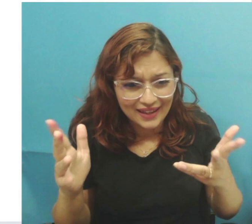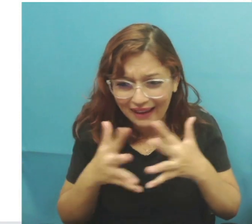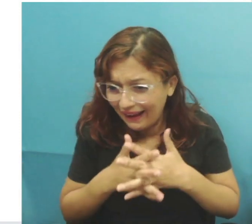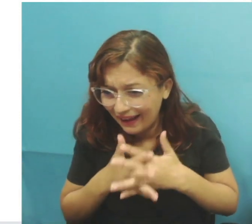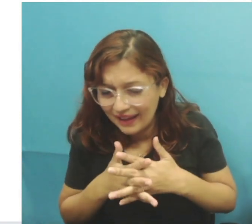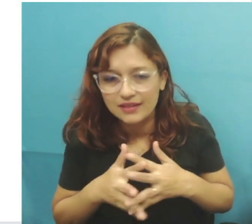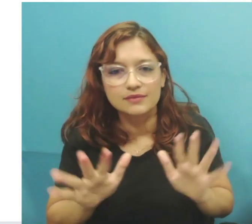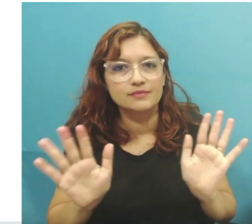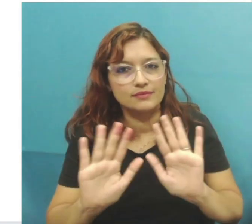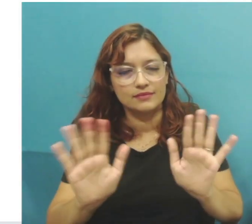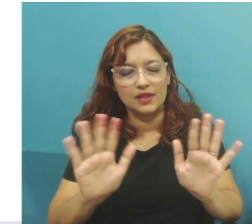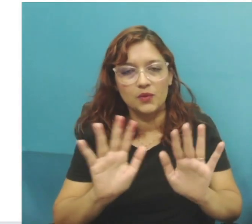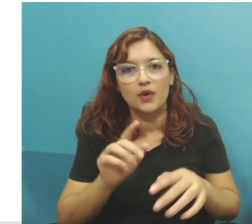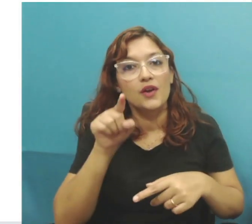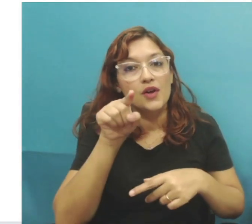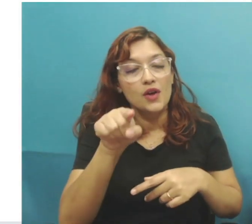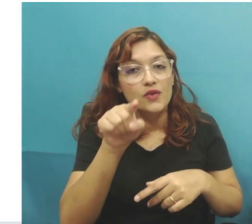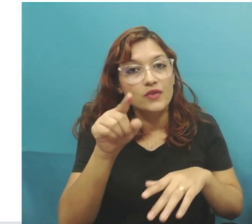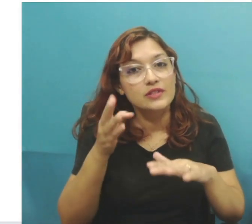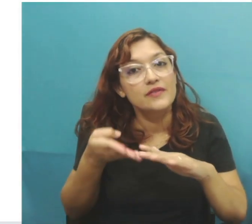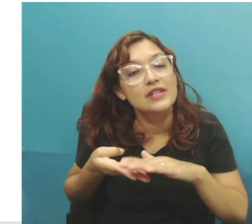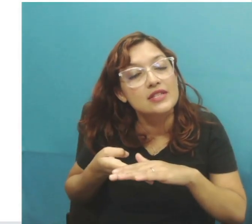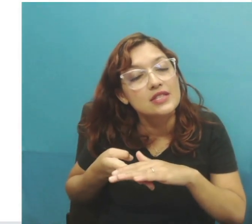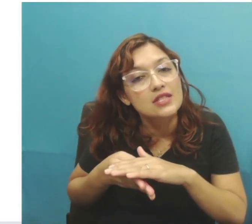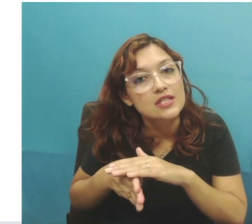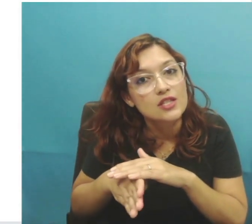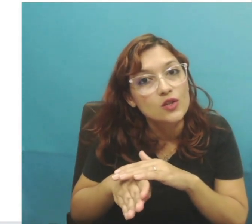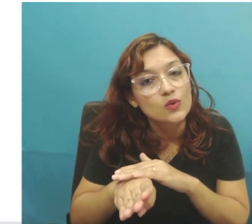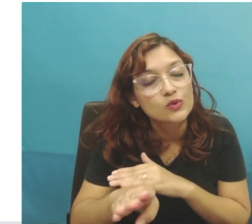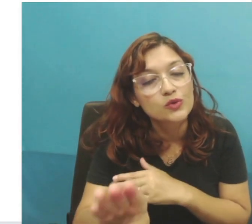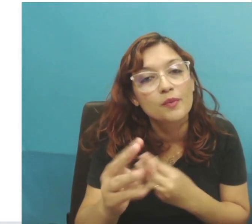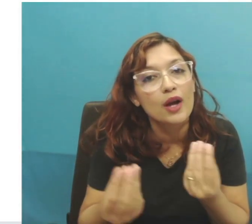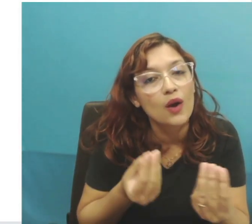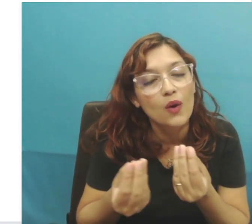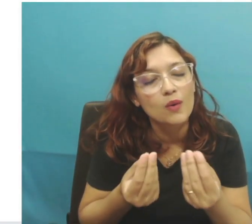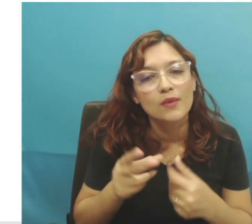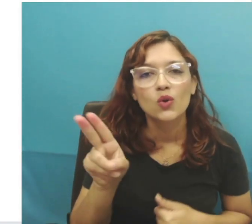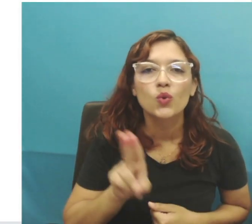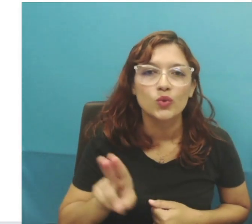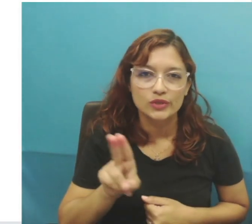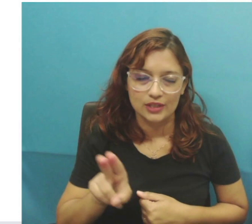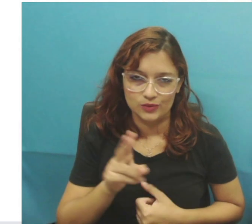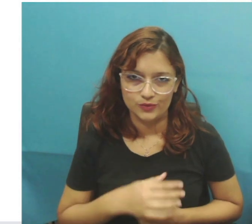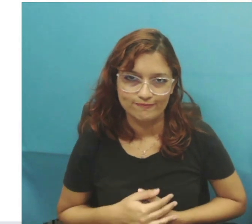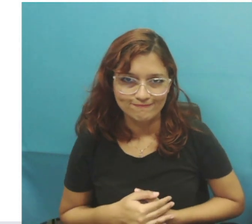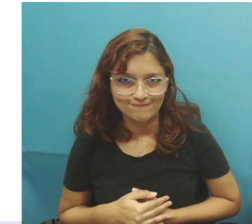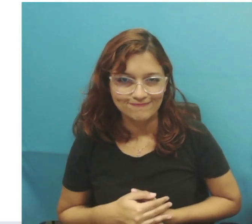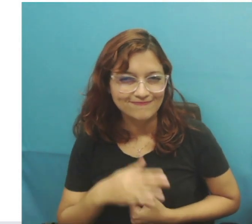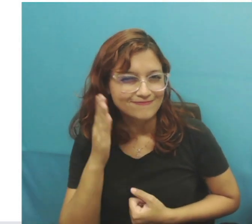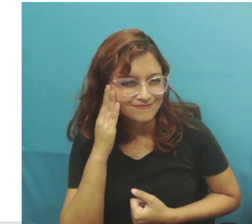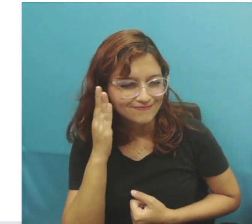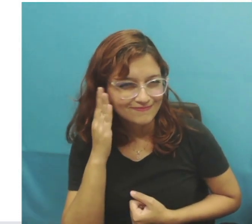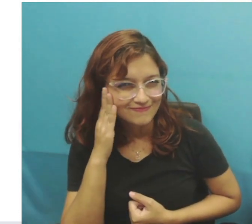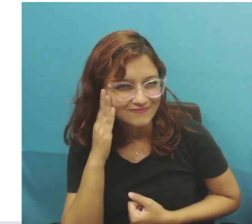uma preposição, é um artigo, o que é... Não, calma. Com o tempo você vai se acostumar a